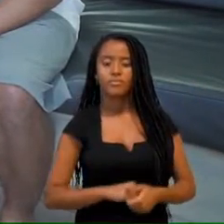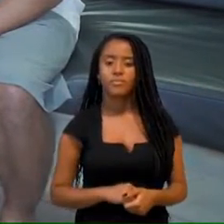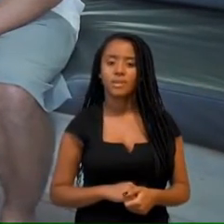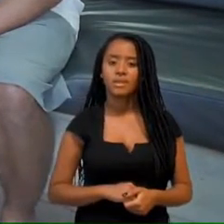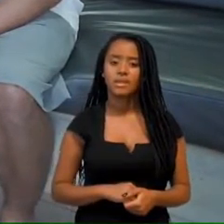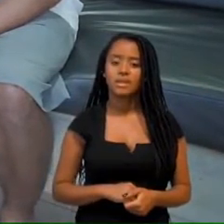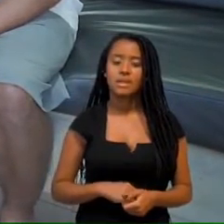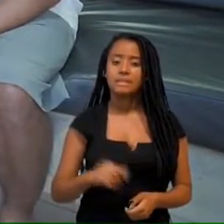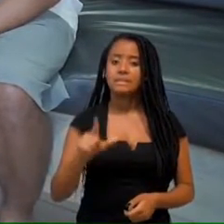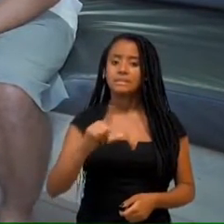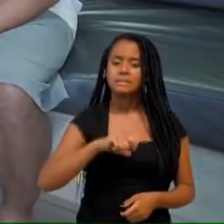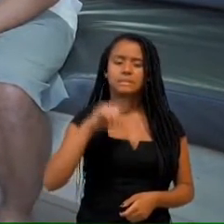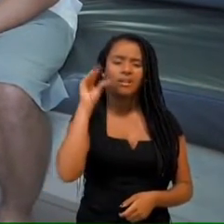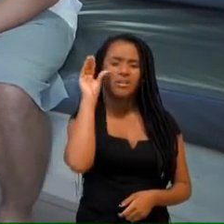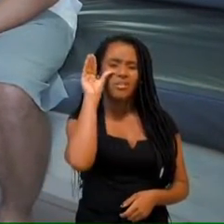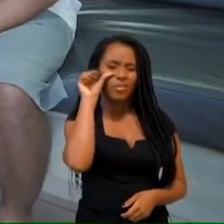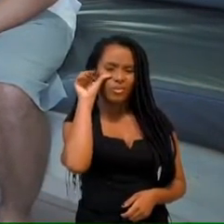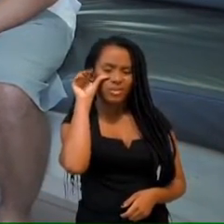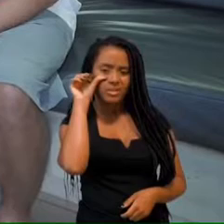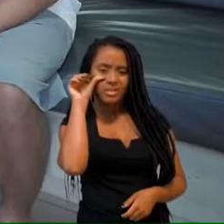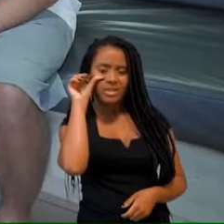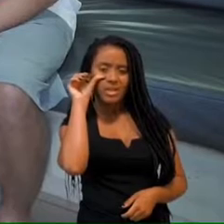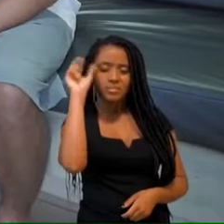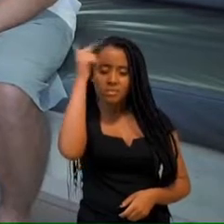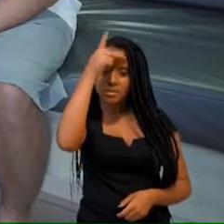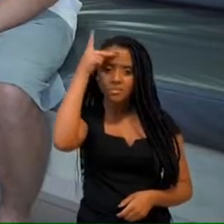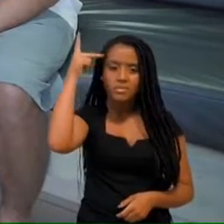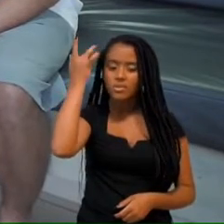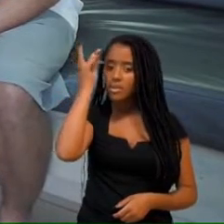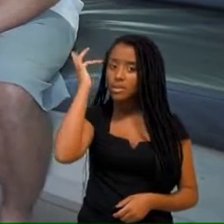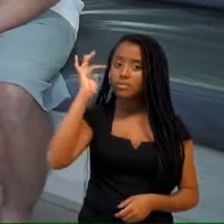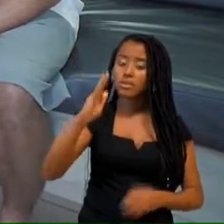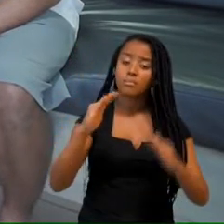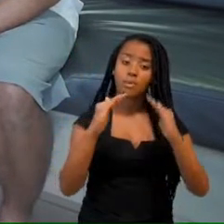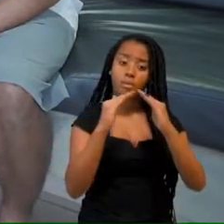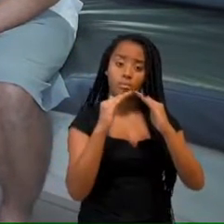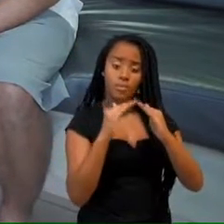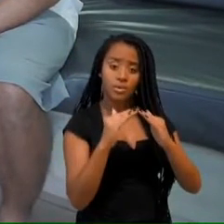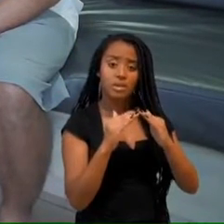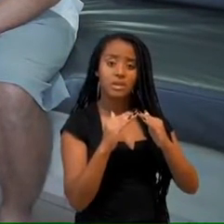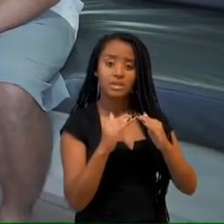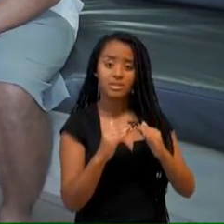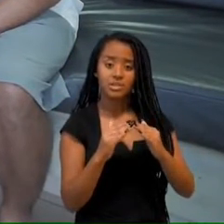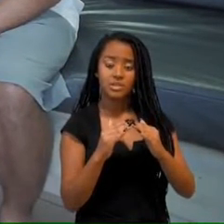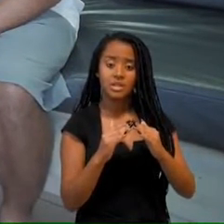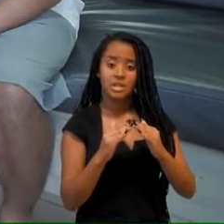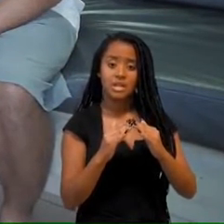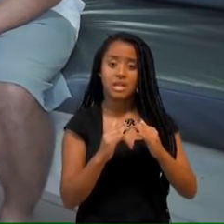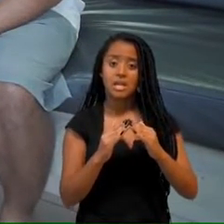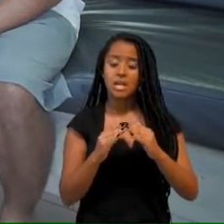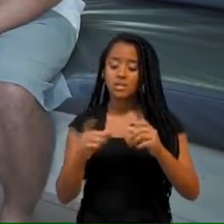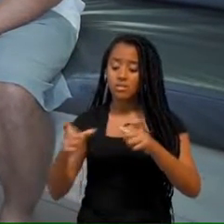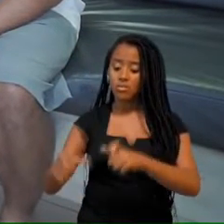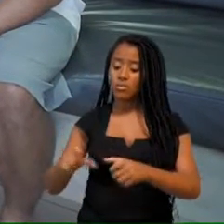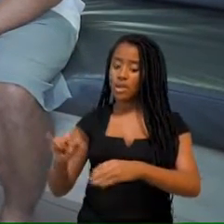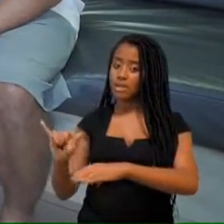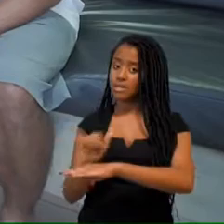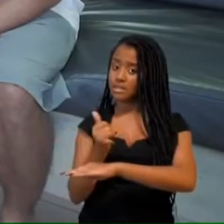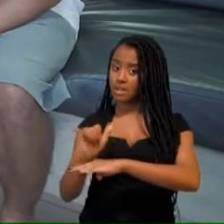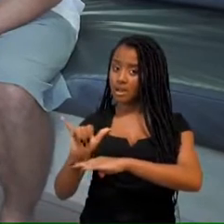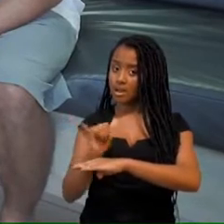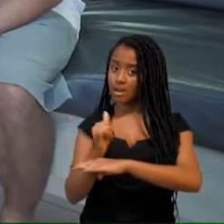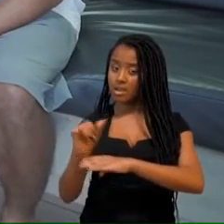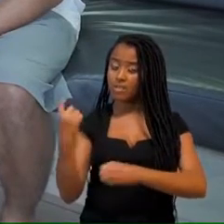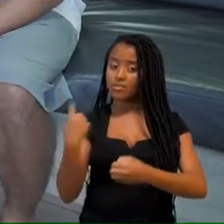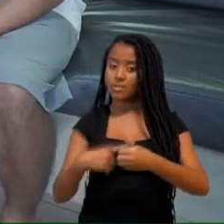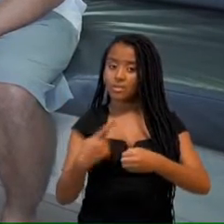aquela curiosidade ó pessoal tem aquela Curiosidade porque para quem não sabe a moradia tá num ponto estratégico da cidade